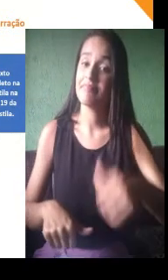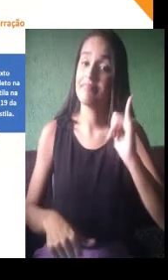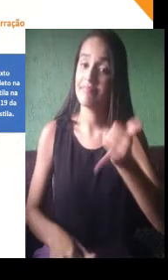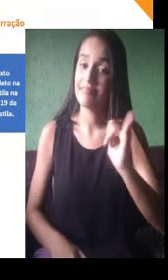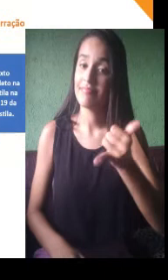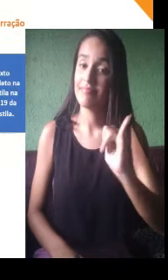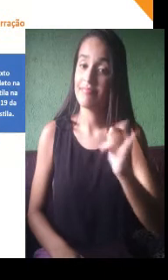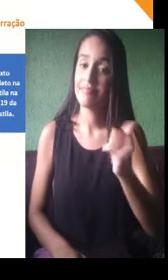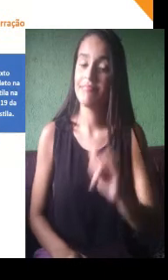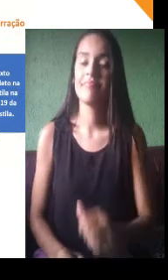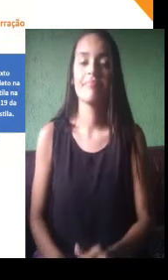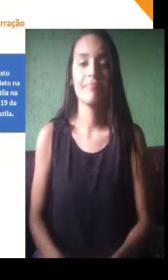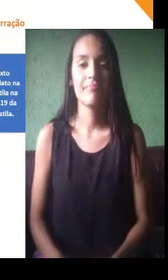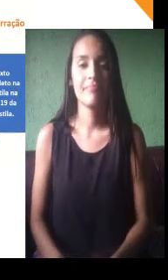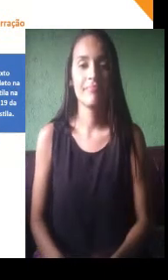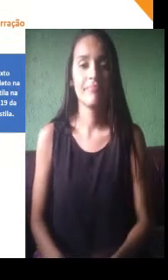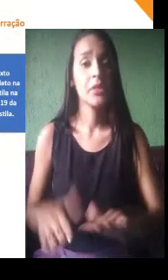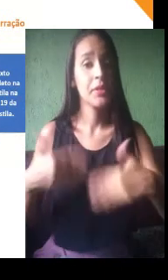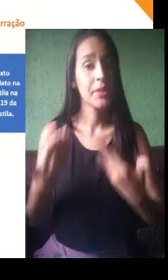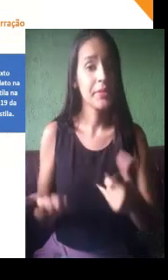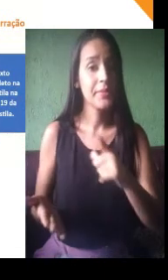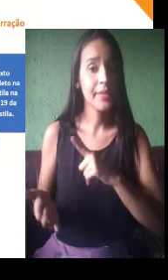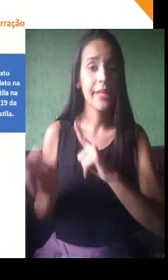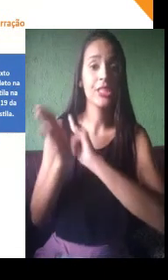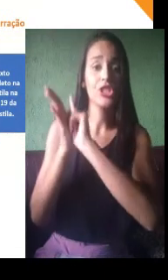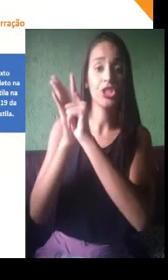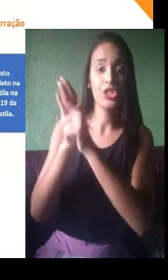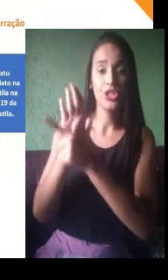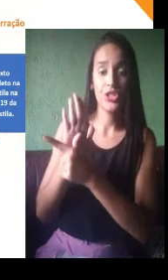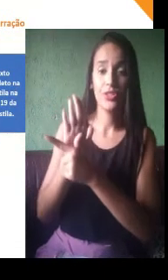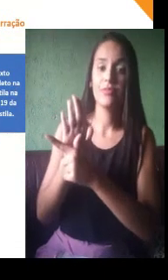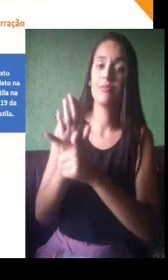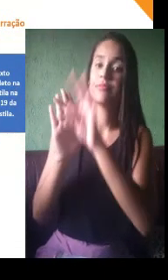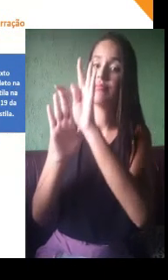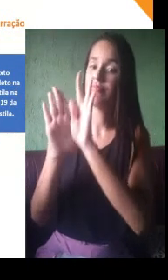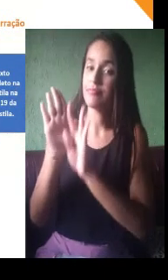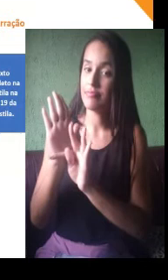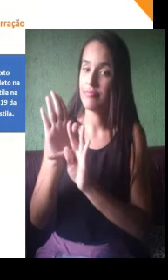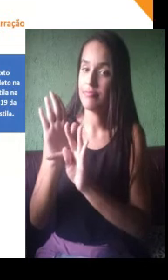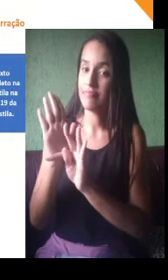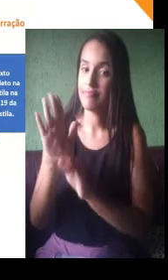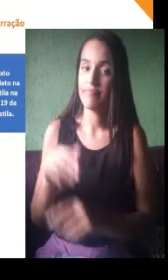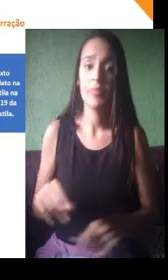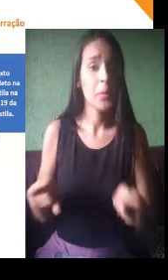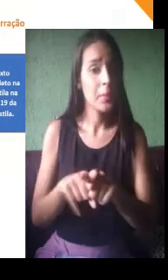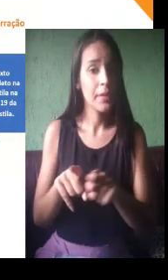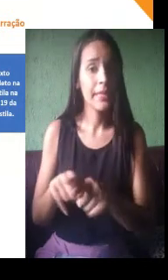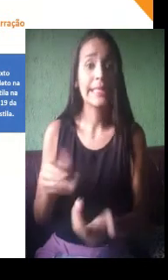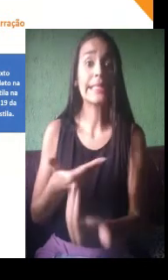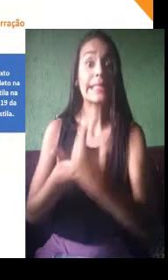desse artigo de opinião, há outras passagens, a depender da necessidade que ele tem aqui, de